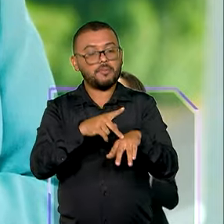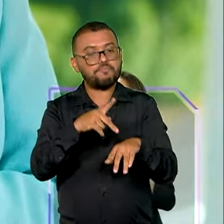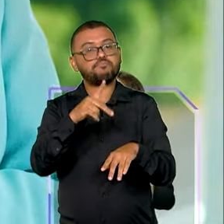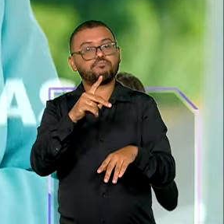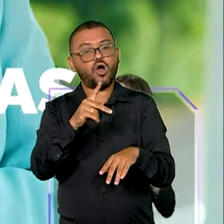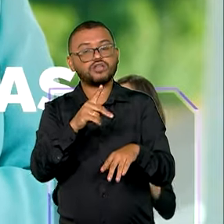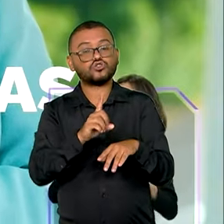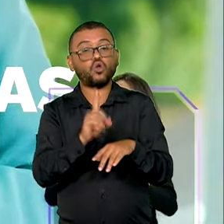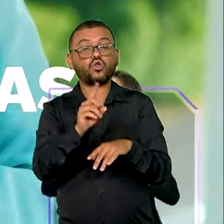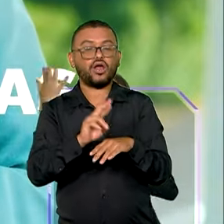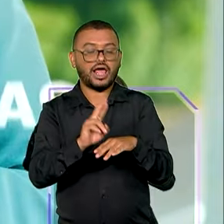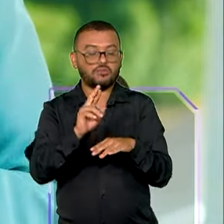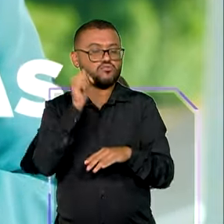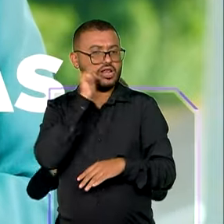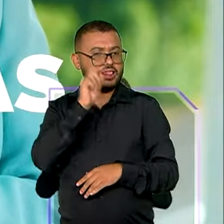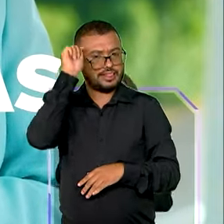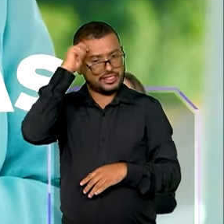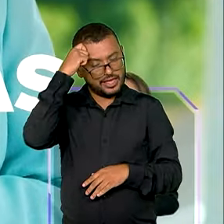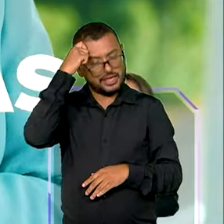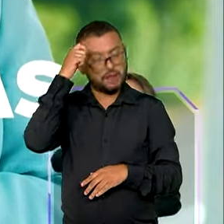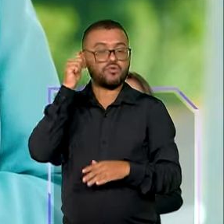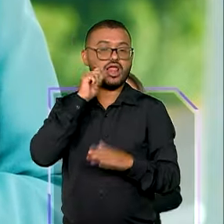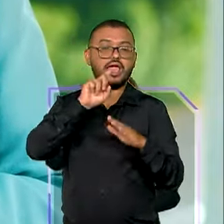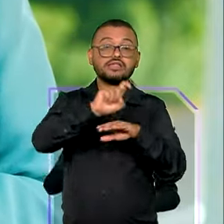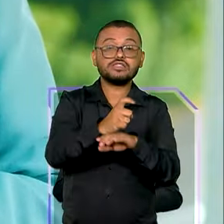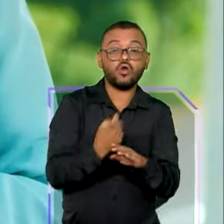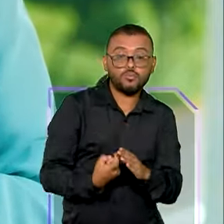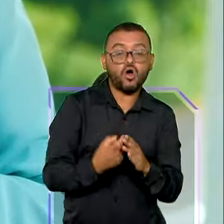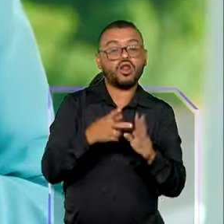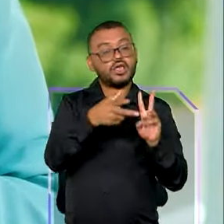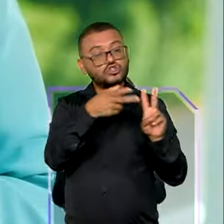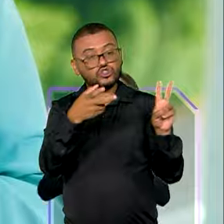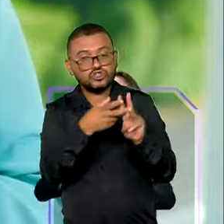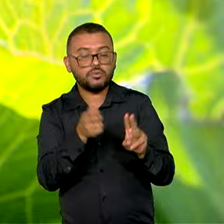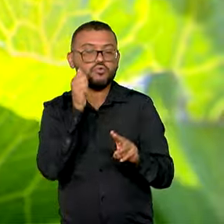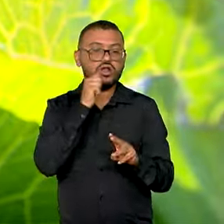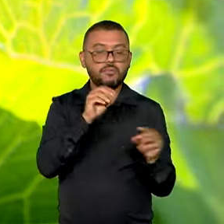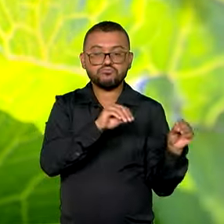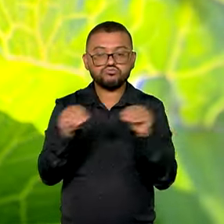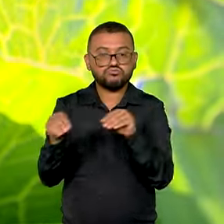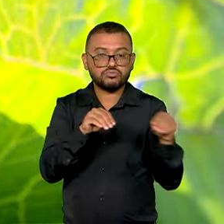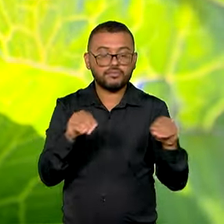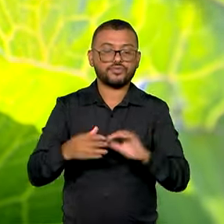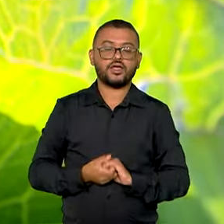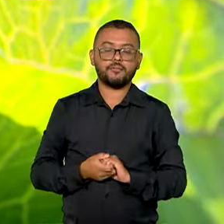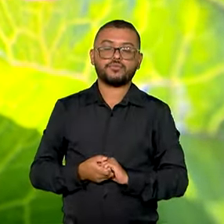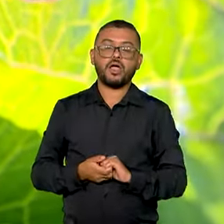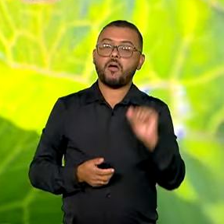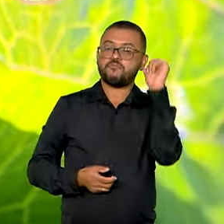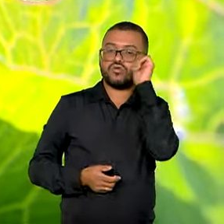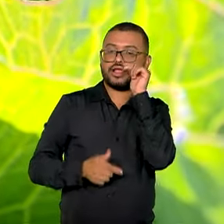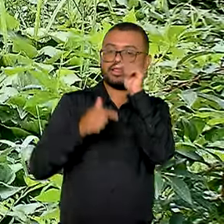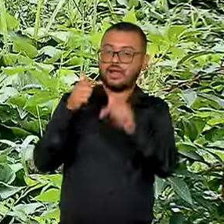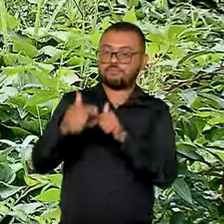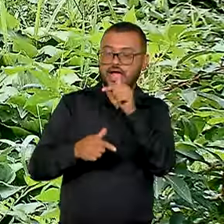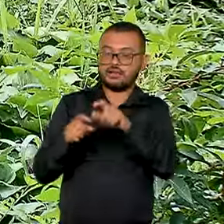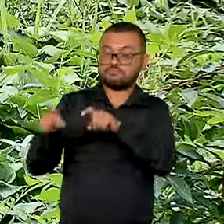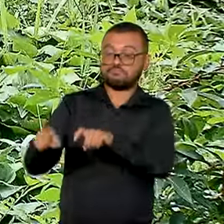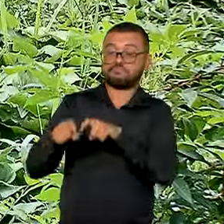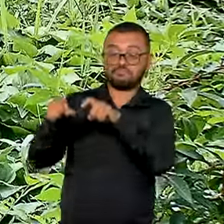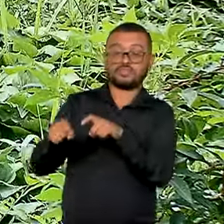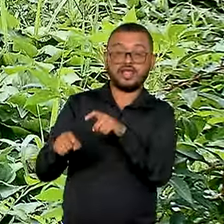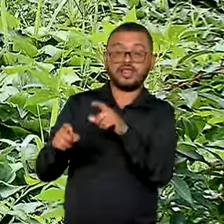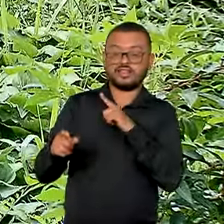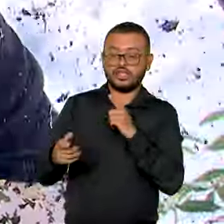no exterior para mulheres negras, quilombolas, indígenas e ciganas. Para as trabalhadoras do campo, foi criada uma linha